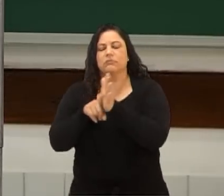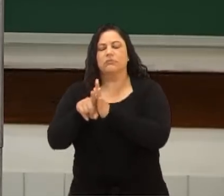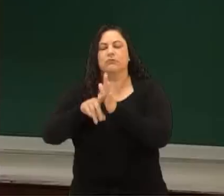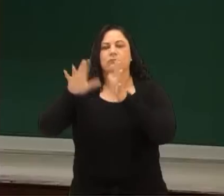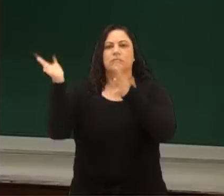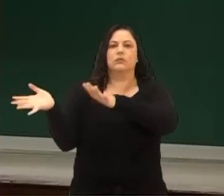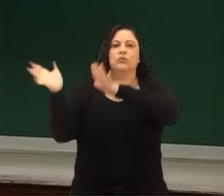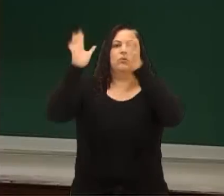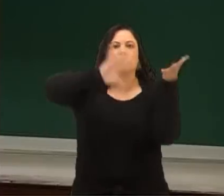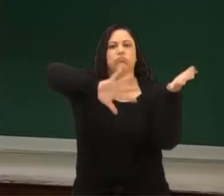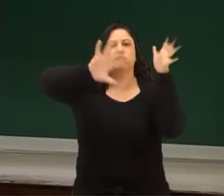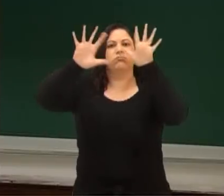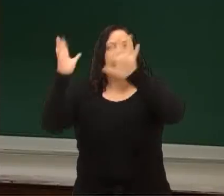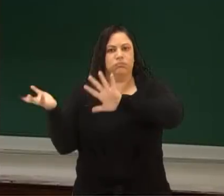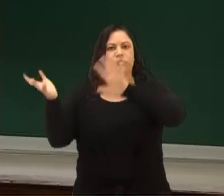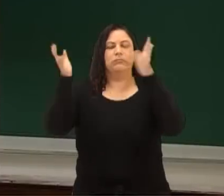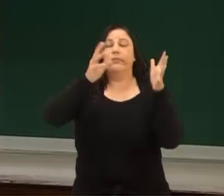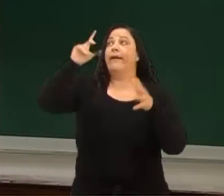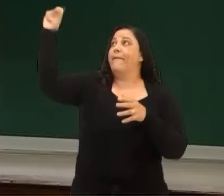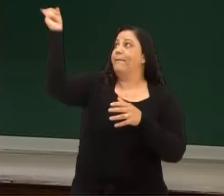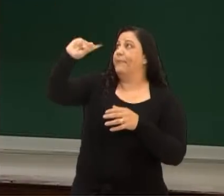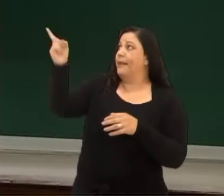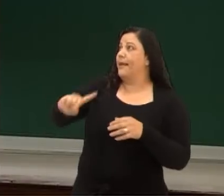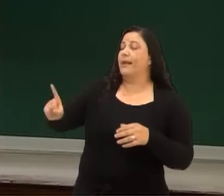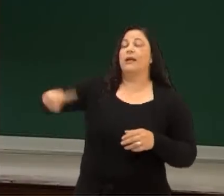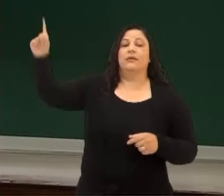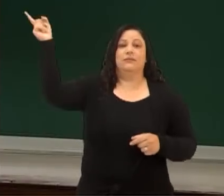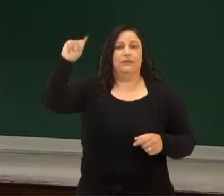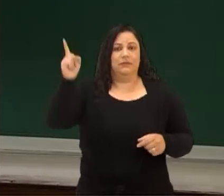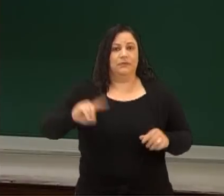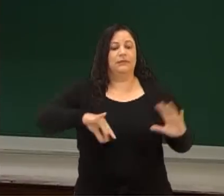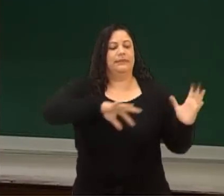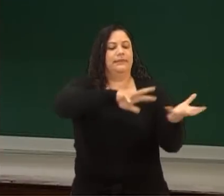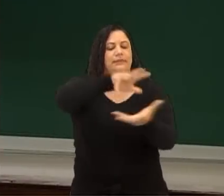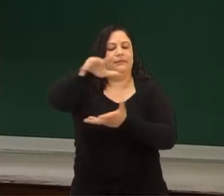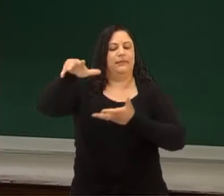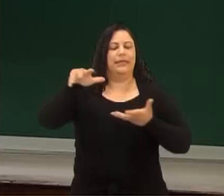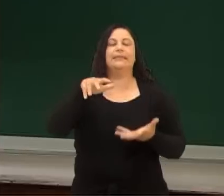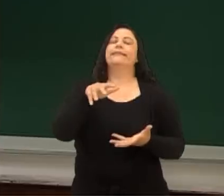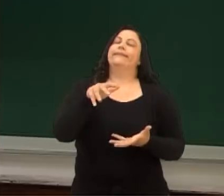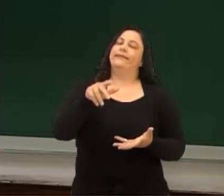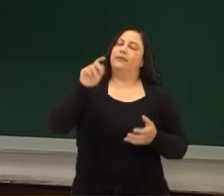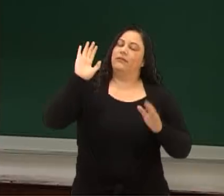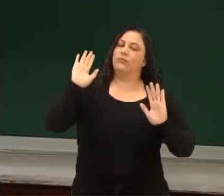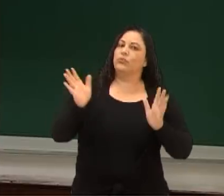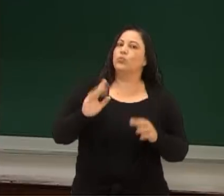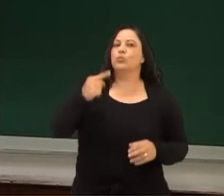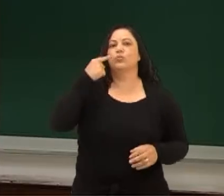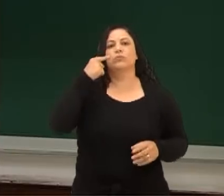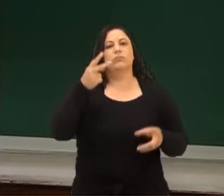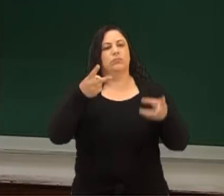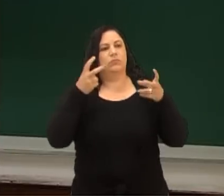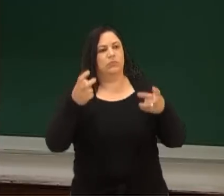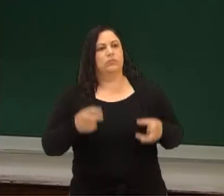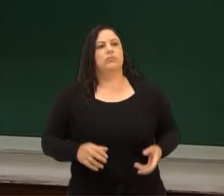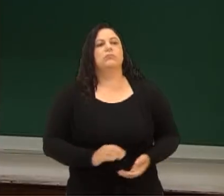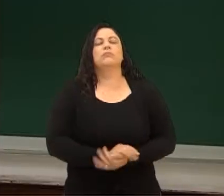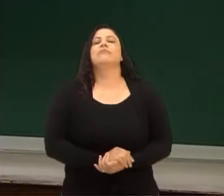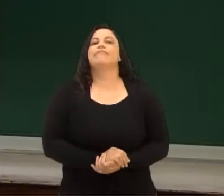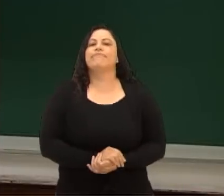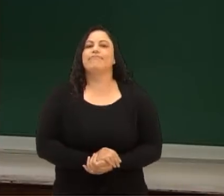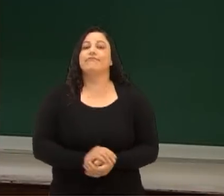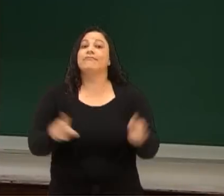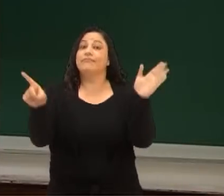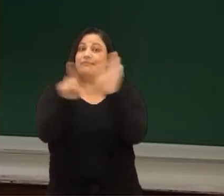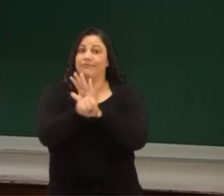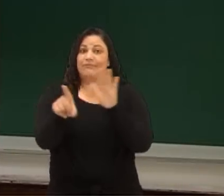pela incidência dos raios na Terra, como a gente já viu lá atrás, no comecinho. Um